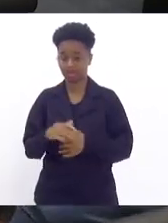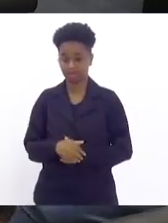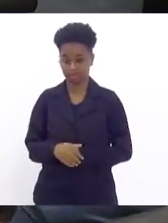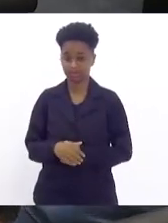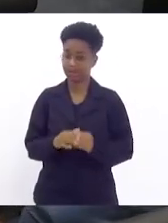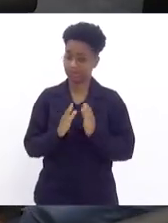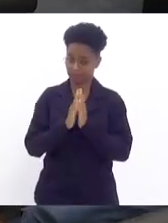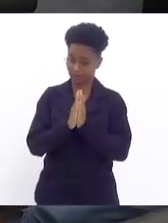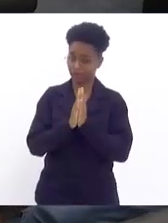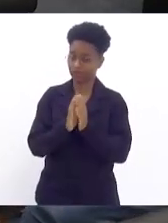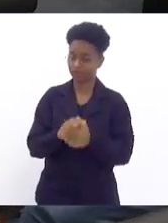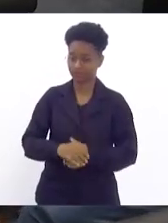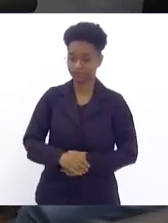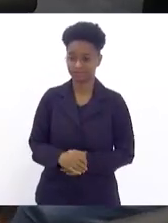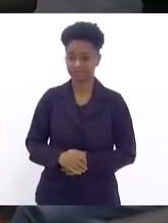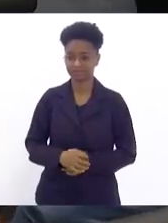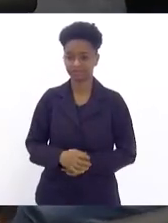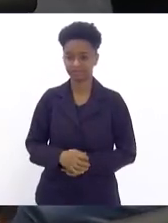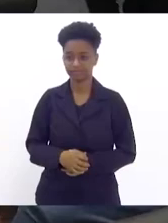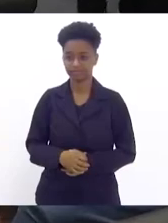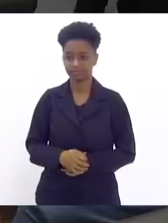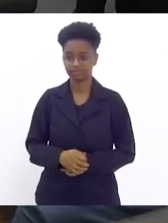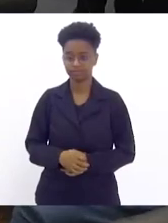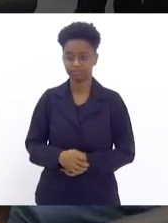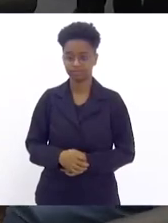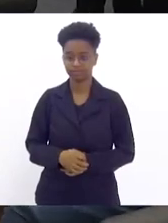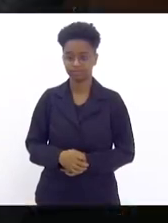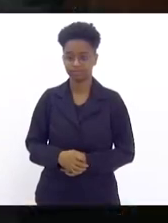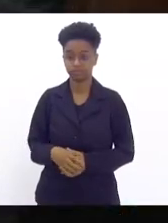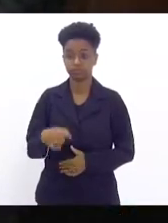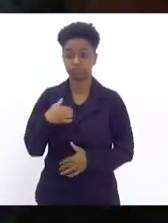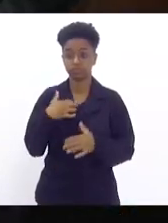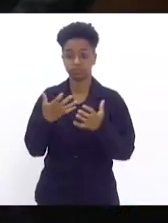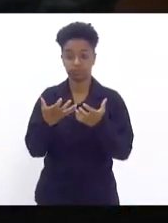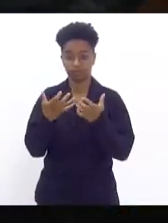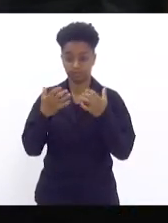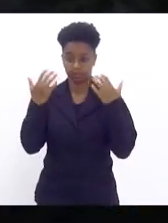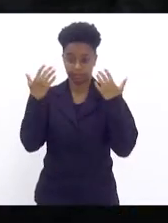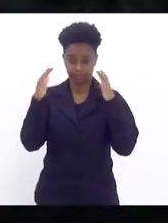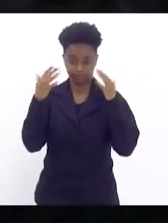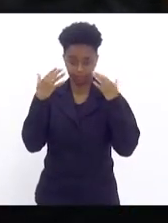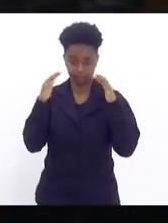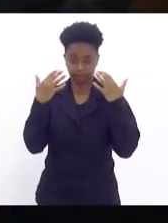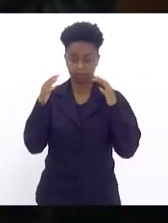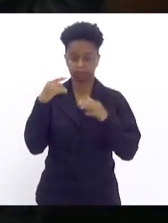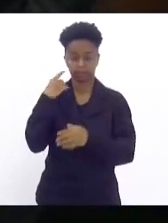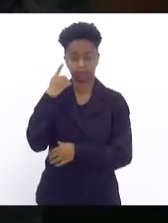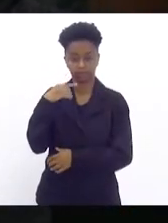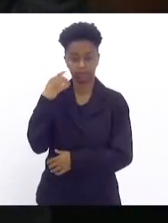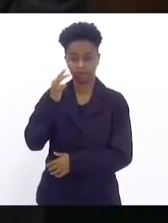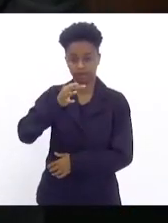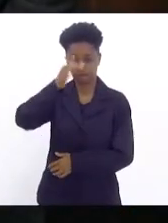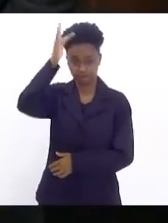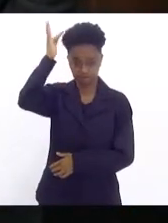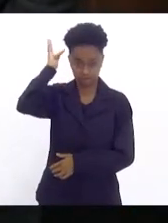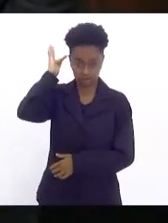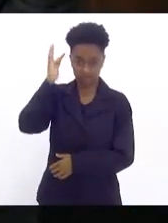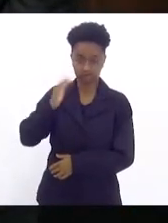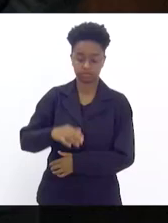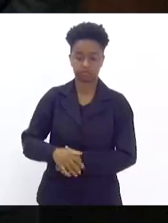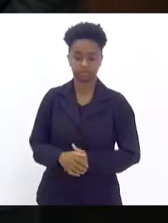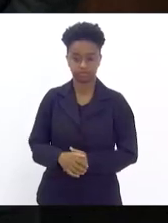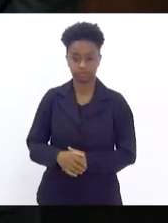pelo amor de Deus eu quero parabenizar o deputado Fred Pacheco